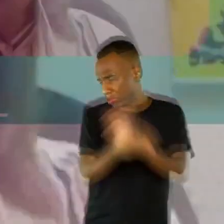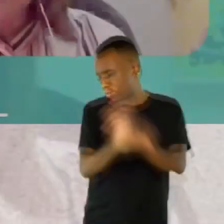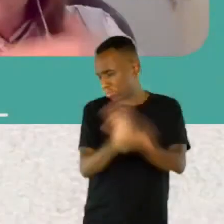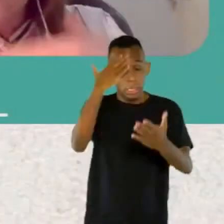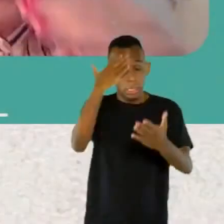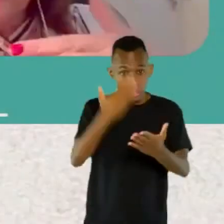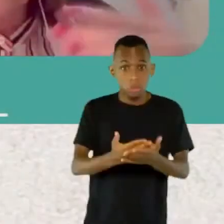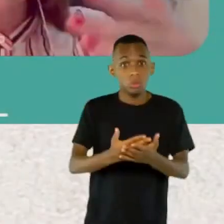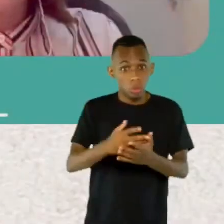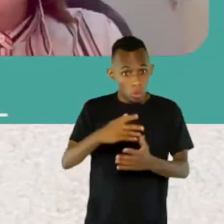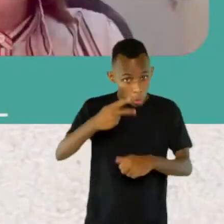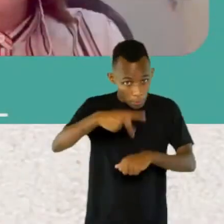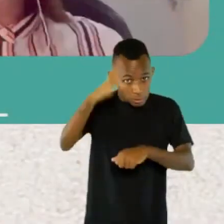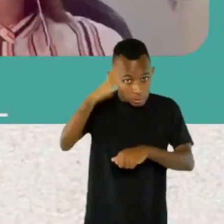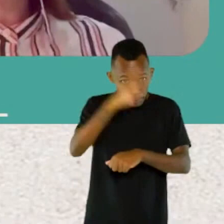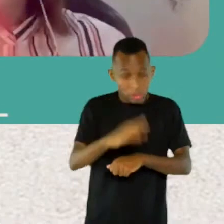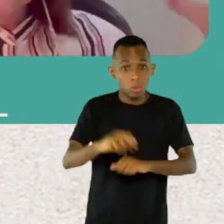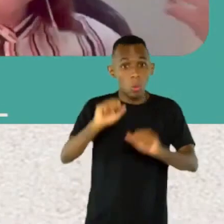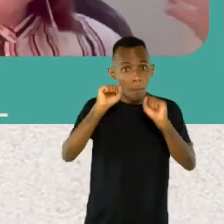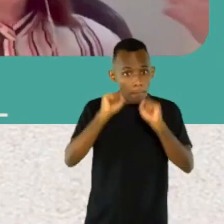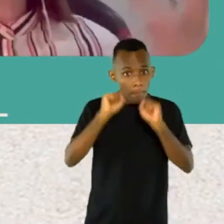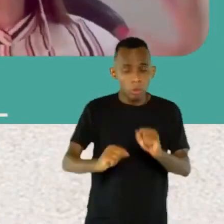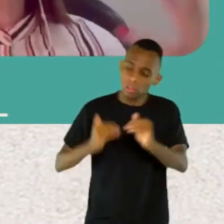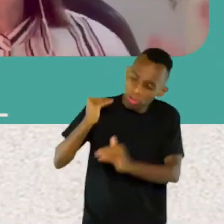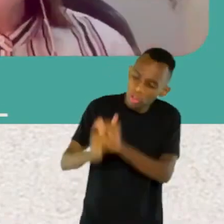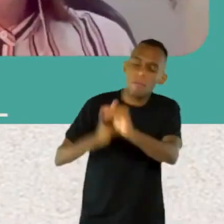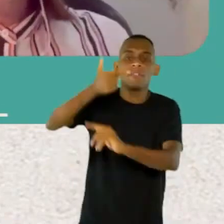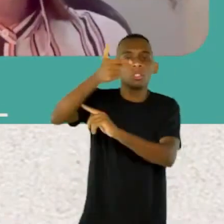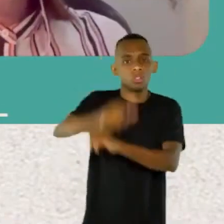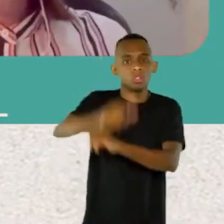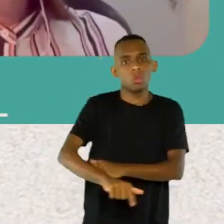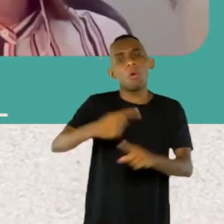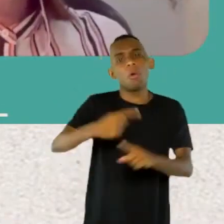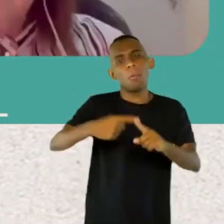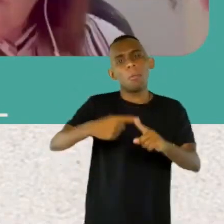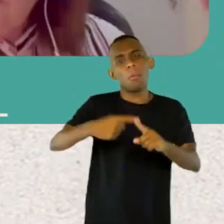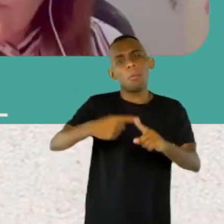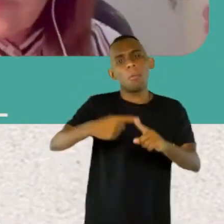ele reconstruiu muitas vezes, né? Nós já fomos